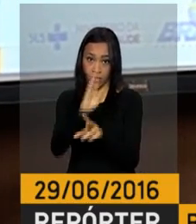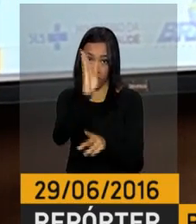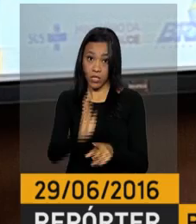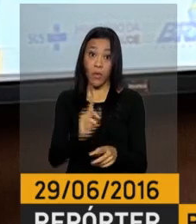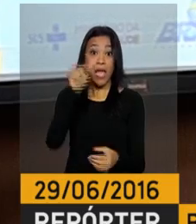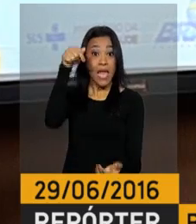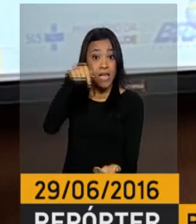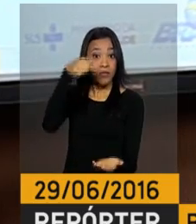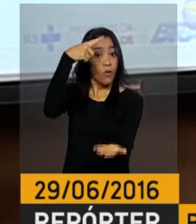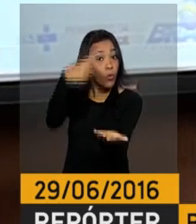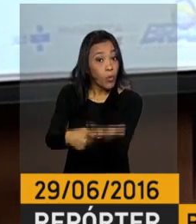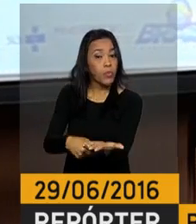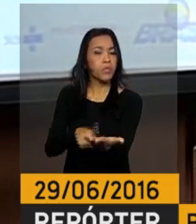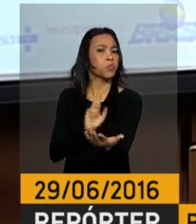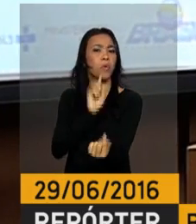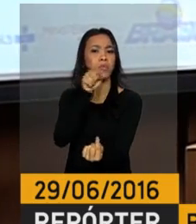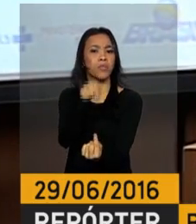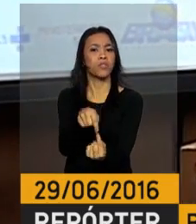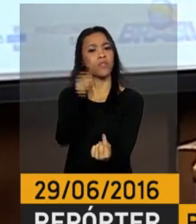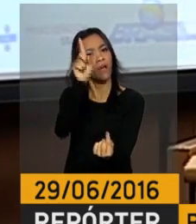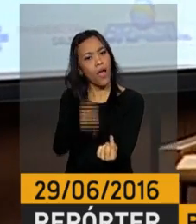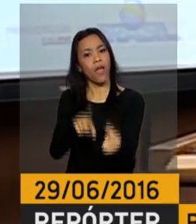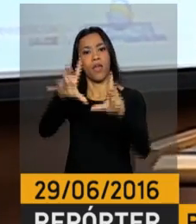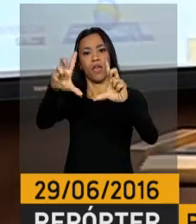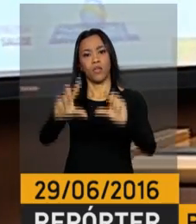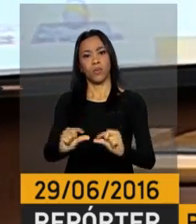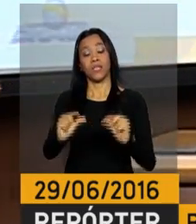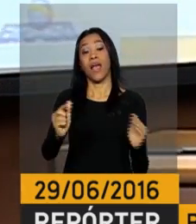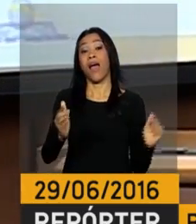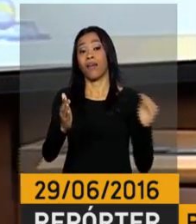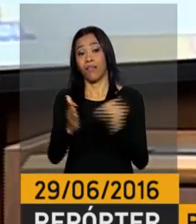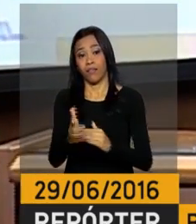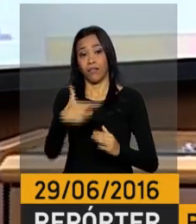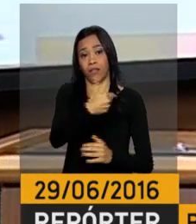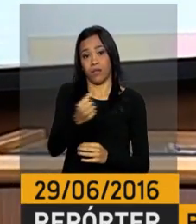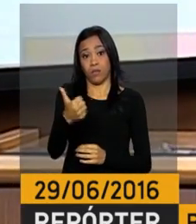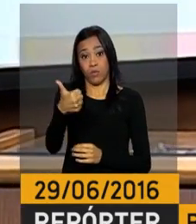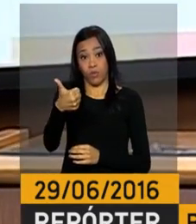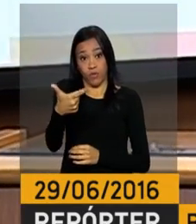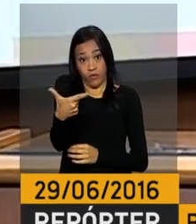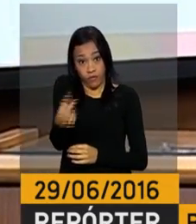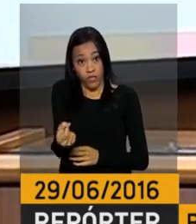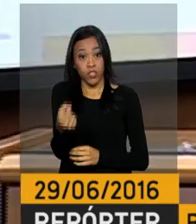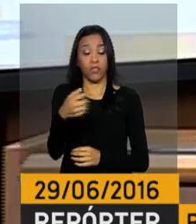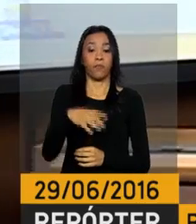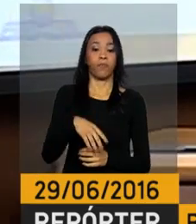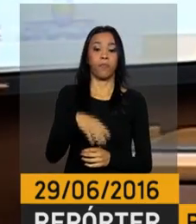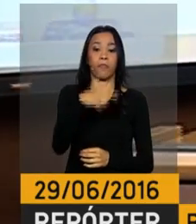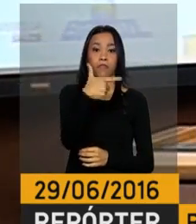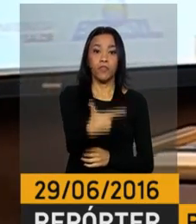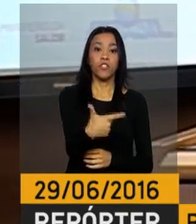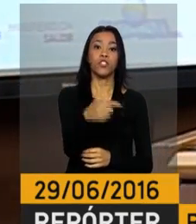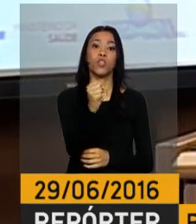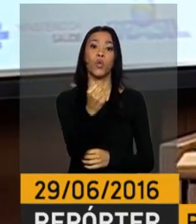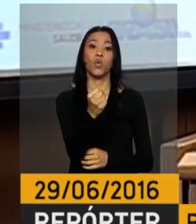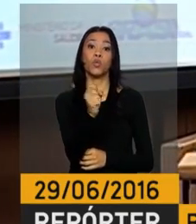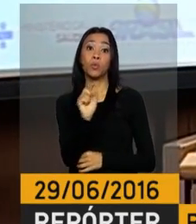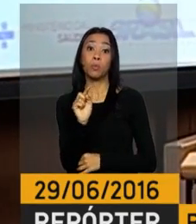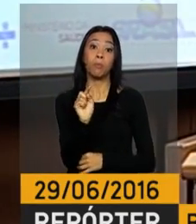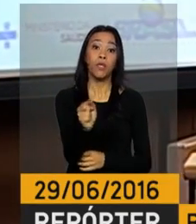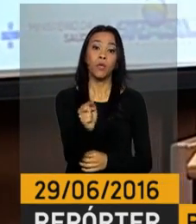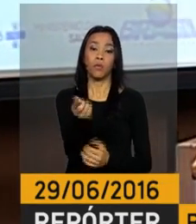é tem tem como previsão reduzir até 2020 28.5 toneladas